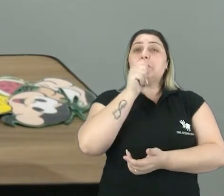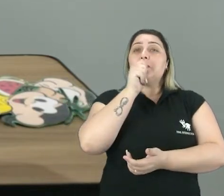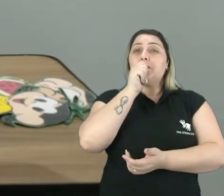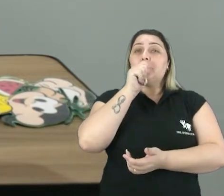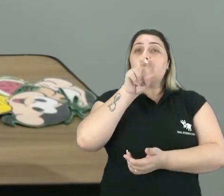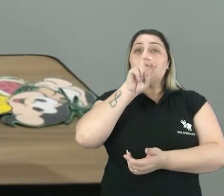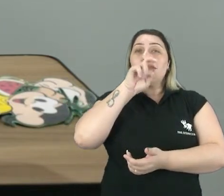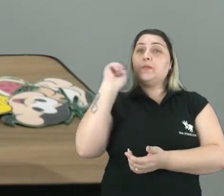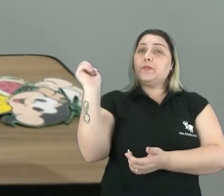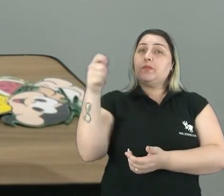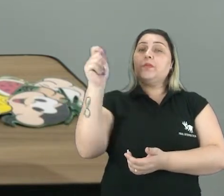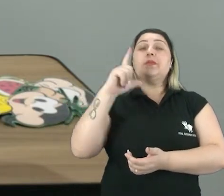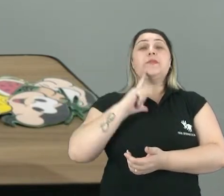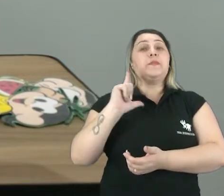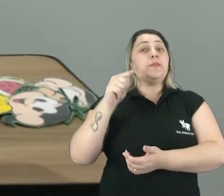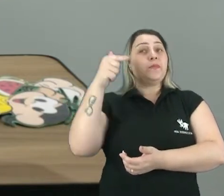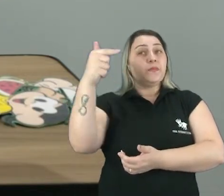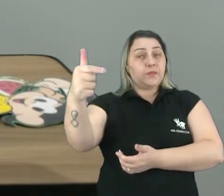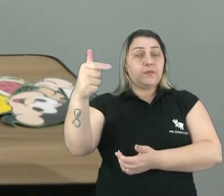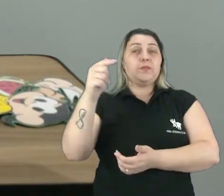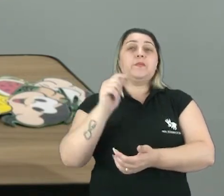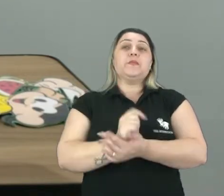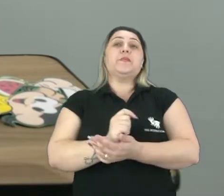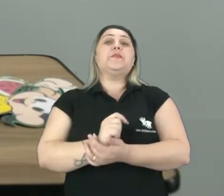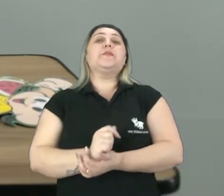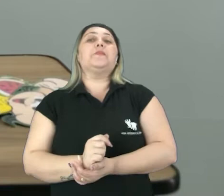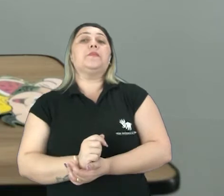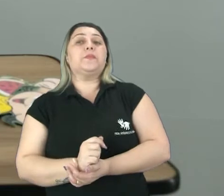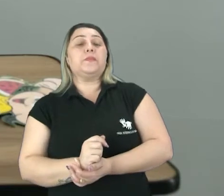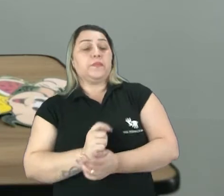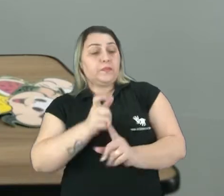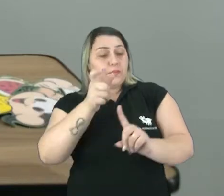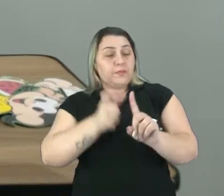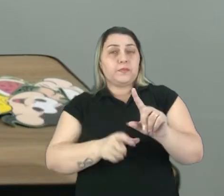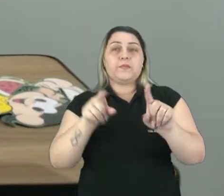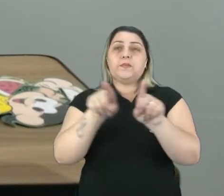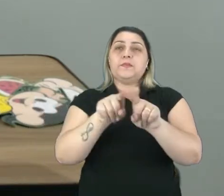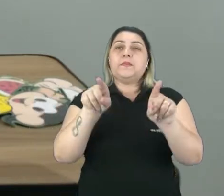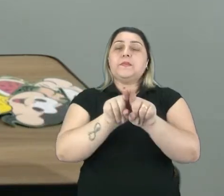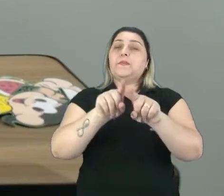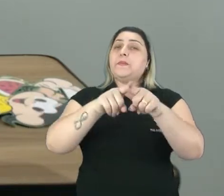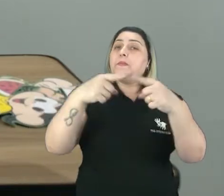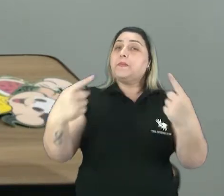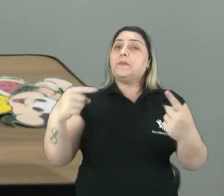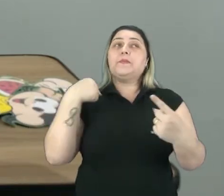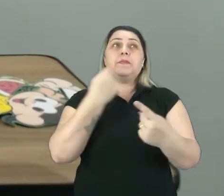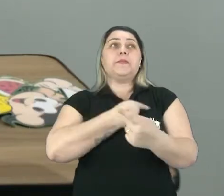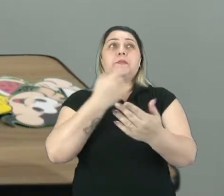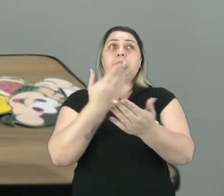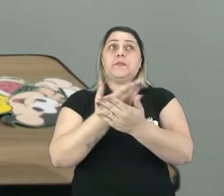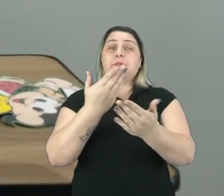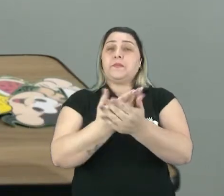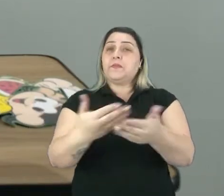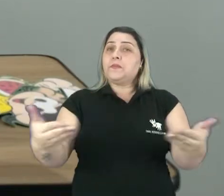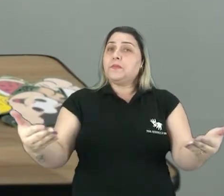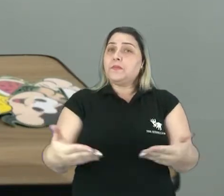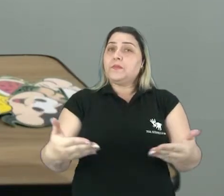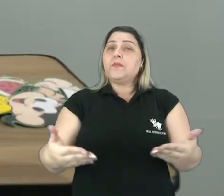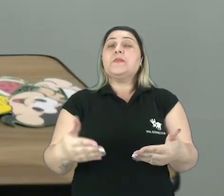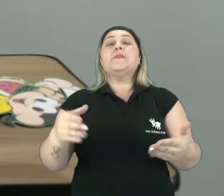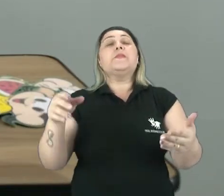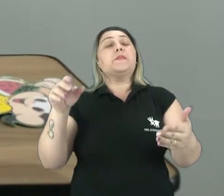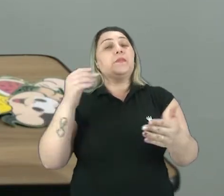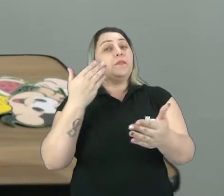da Mônica. Existem outros gibis com outros personagens também. Mas na nossa aula de hoje nós vamos